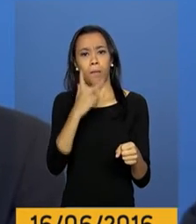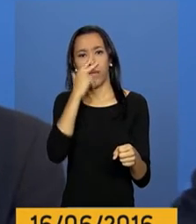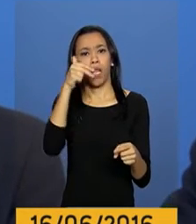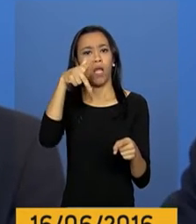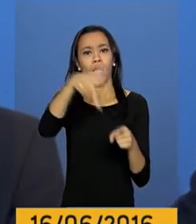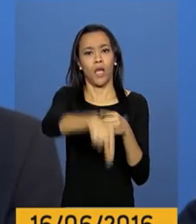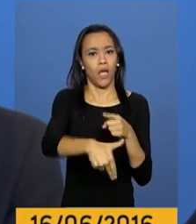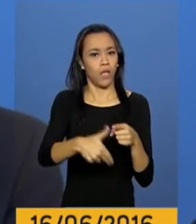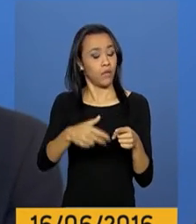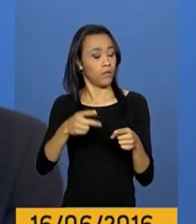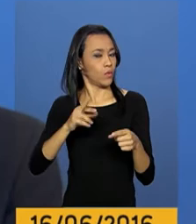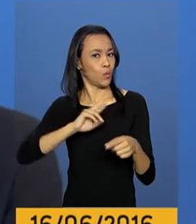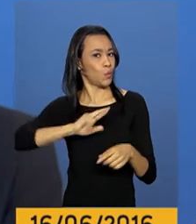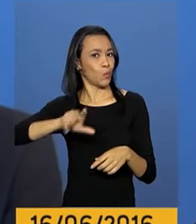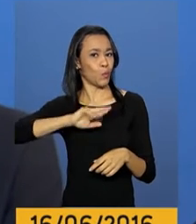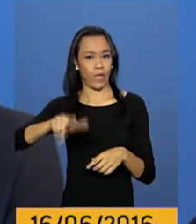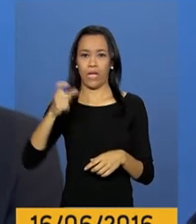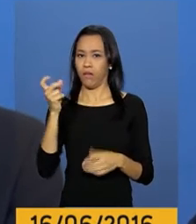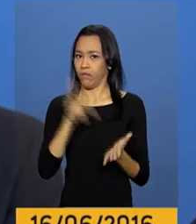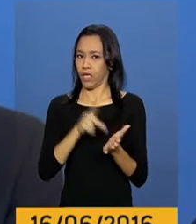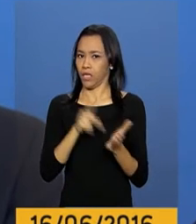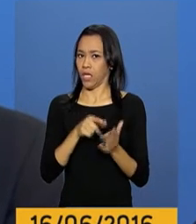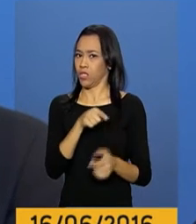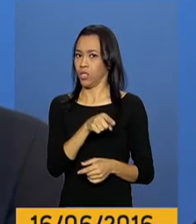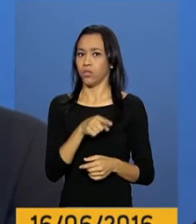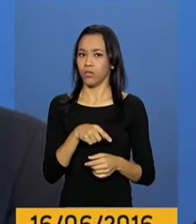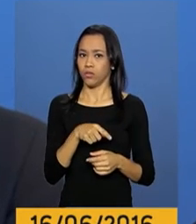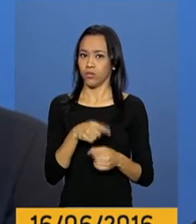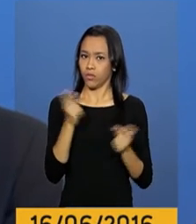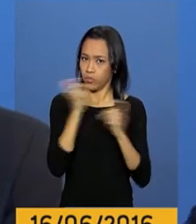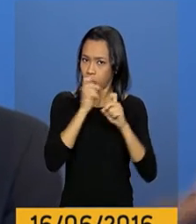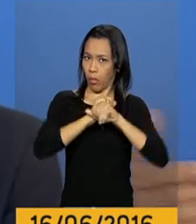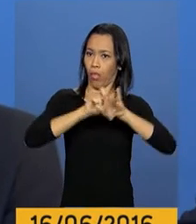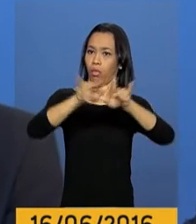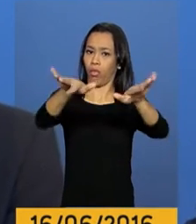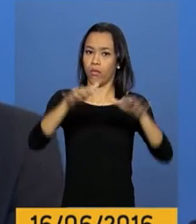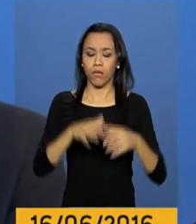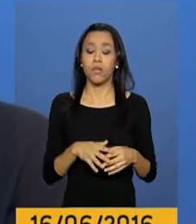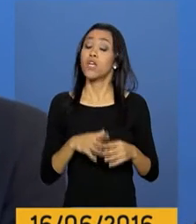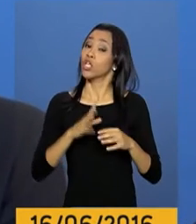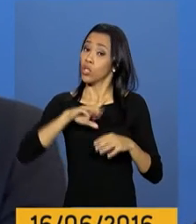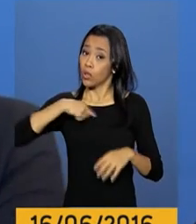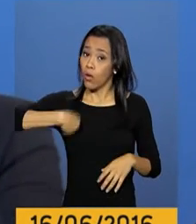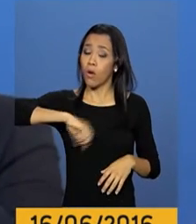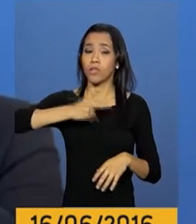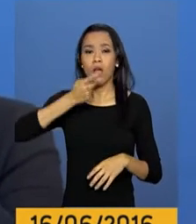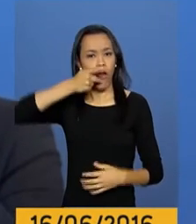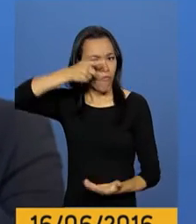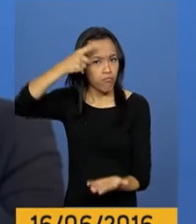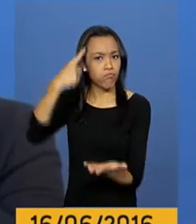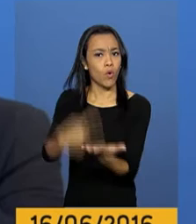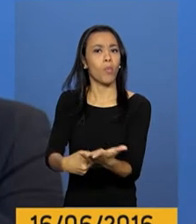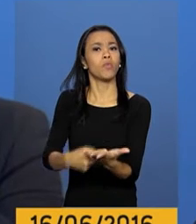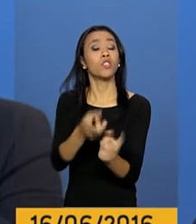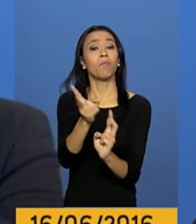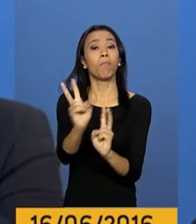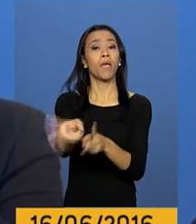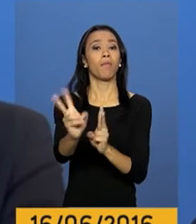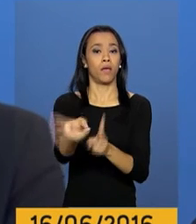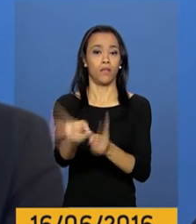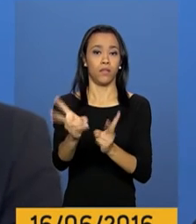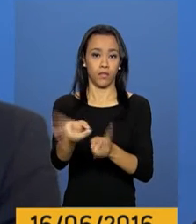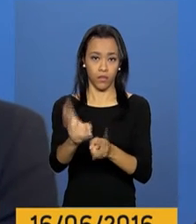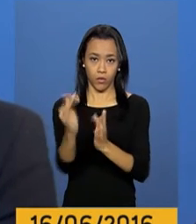descontinuados, o que não era uma verdade. E nós não só reafirmamos o compromisso de preservação